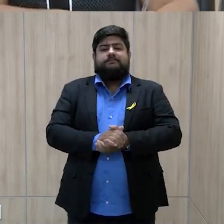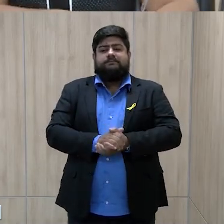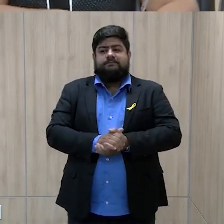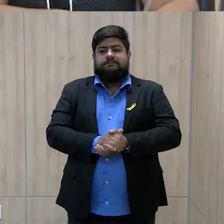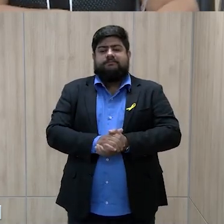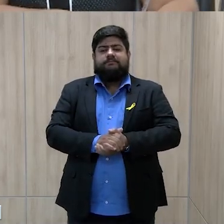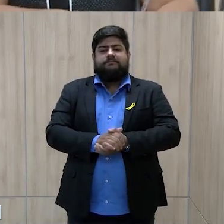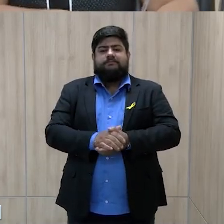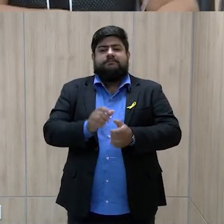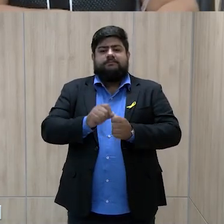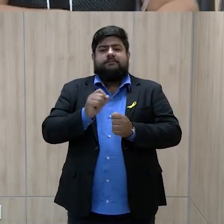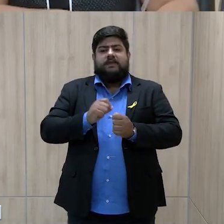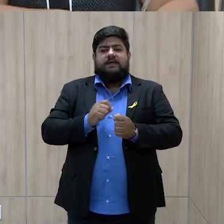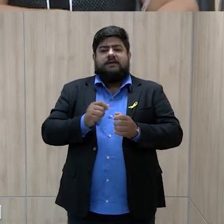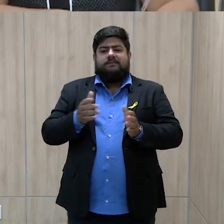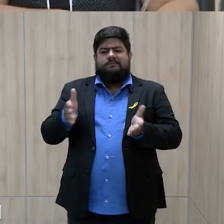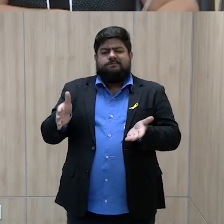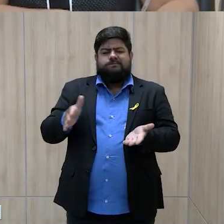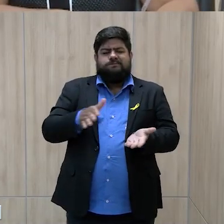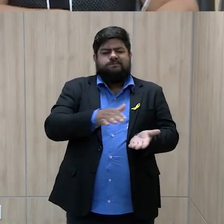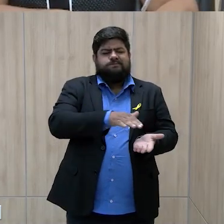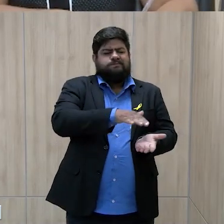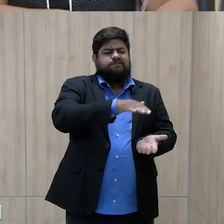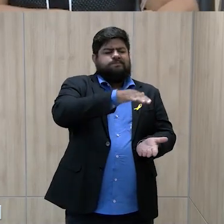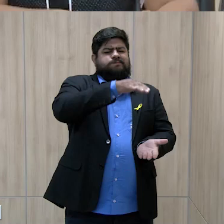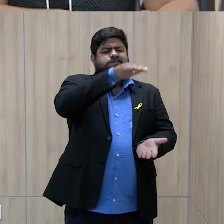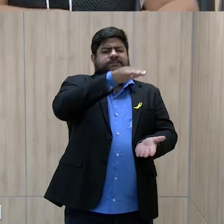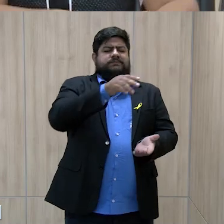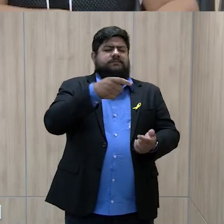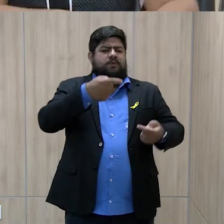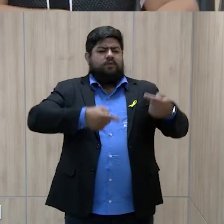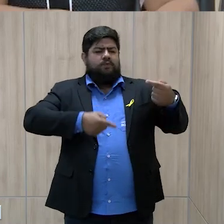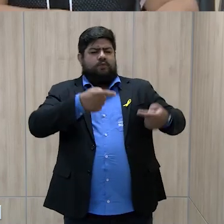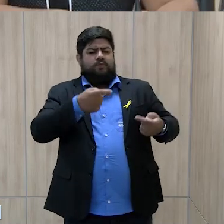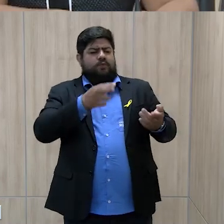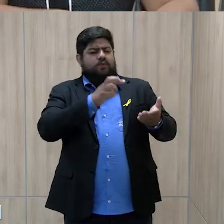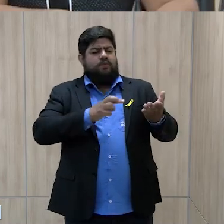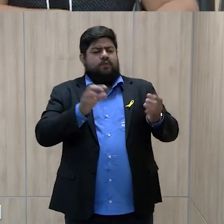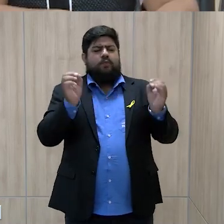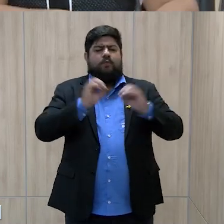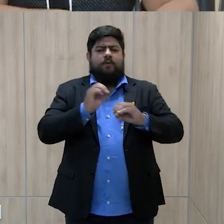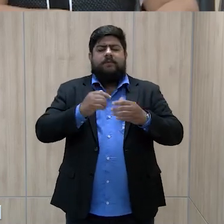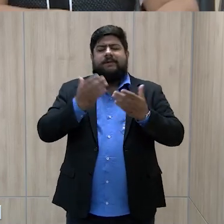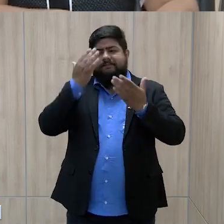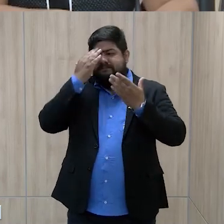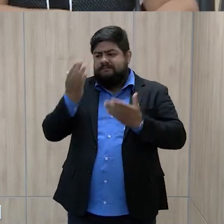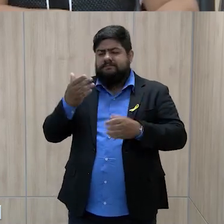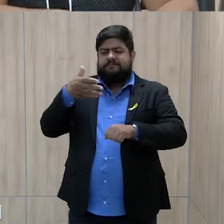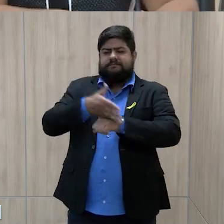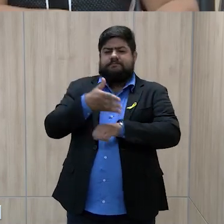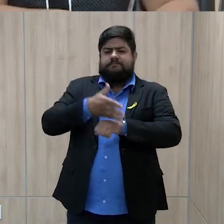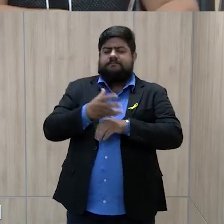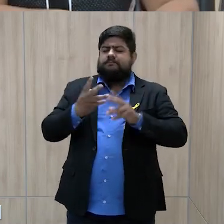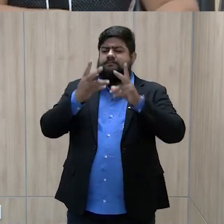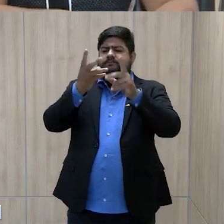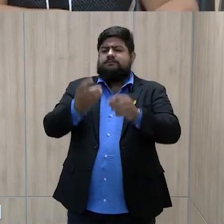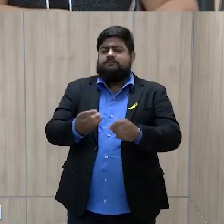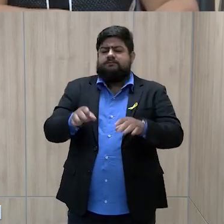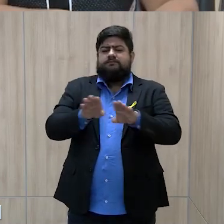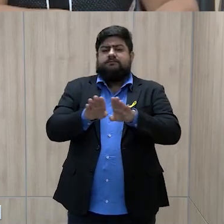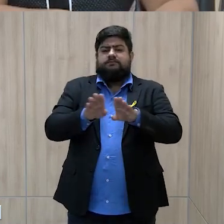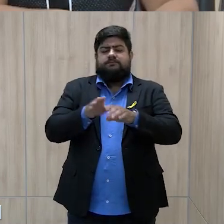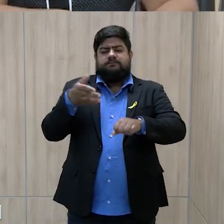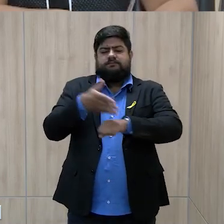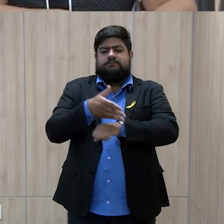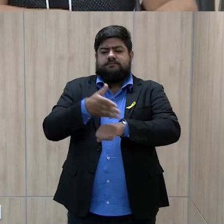vai fazendo com que nós ficamos com muitos projetos sem ser analisados sem ser discutido mas quero agradecer a participação de